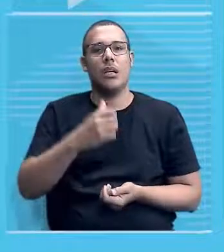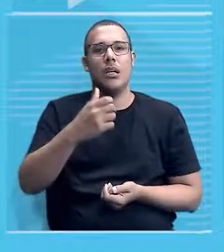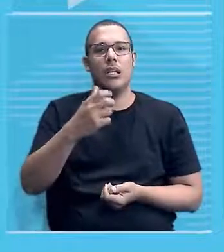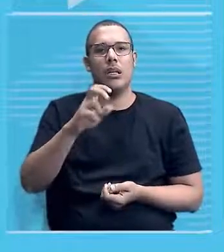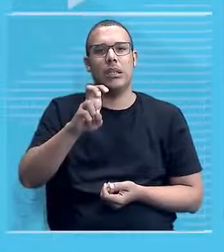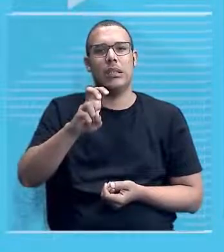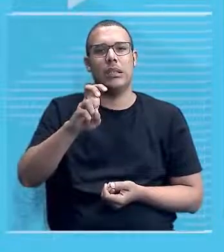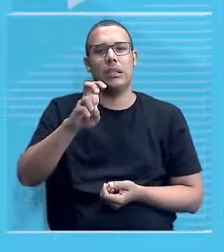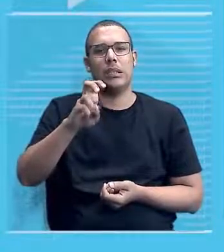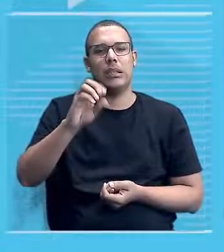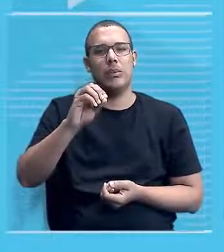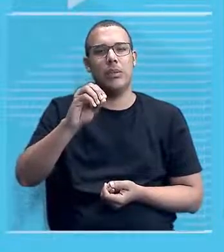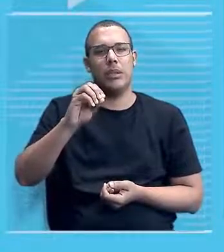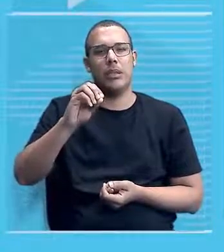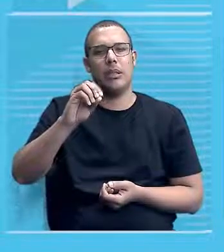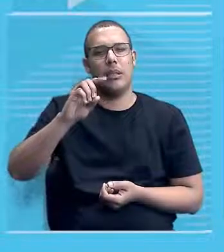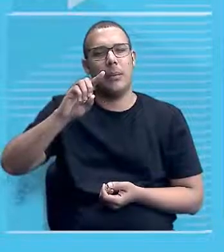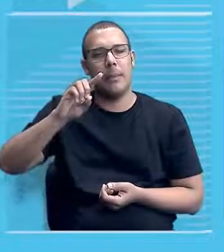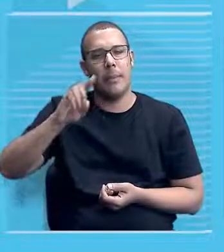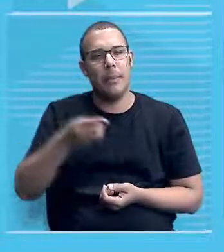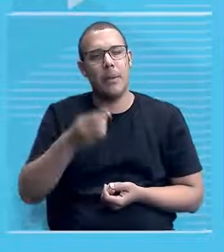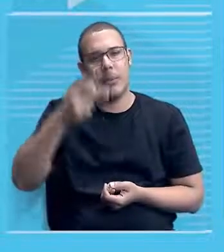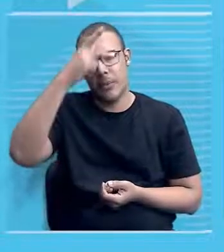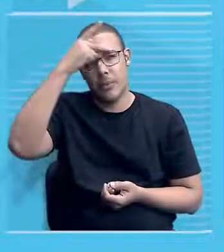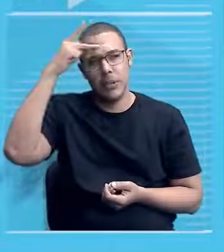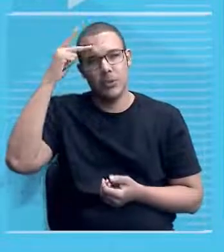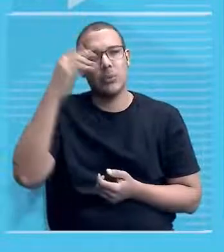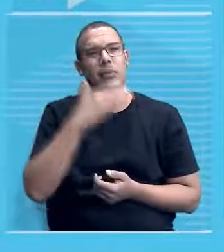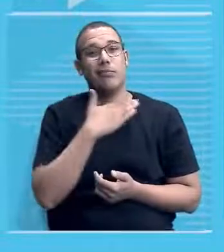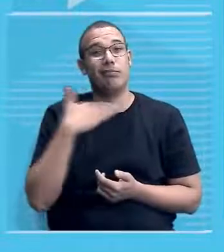Minha Nossa que coisa mais absurda